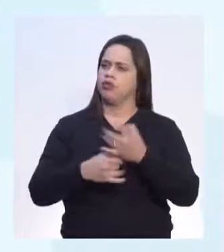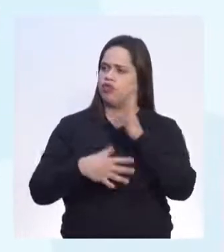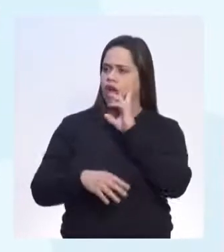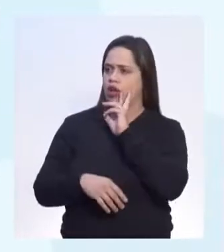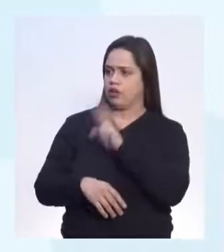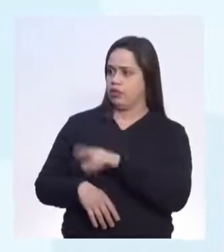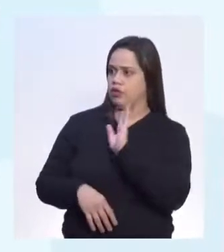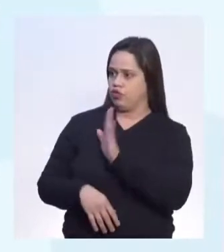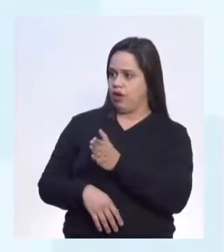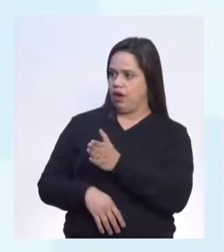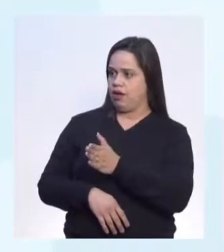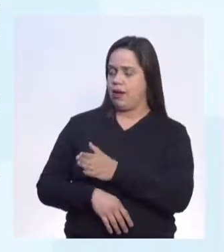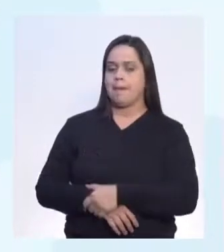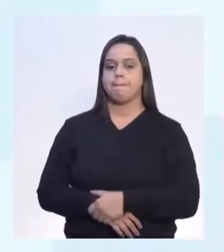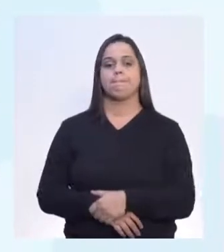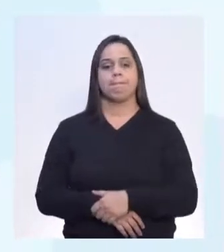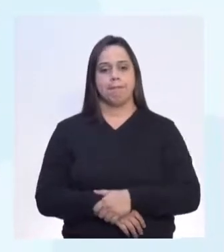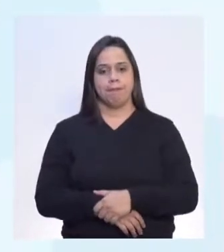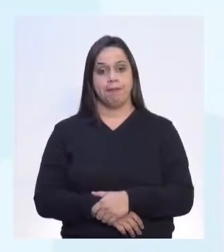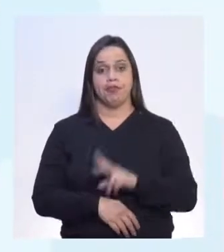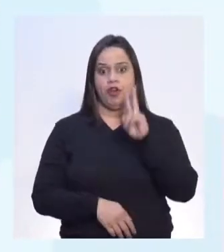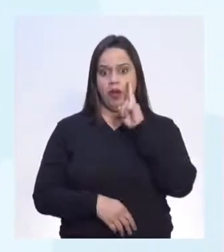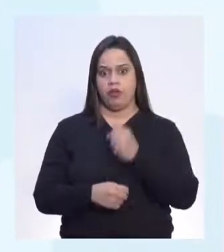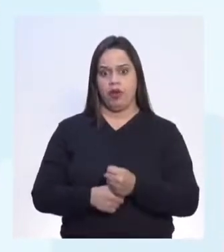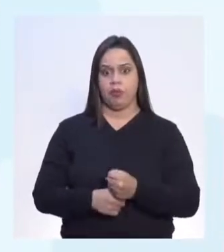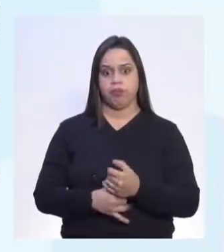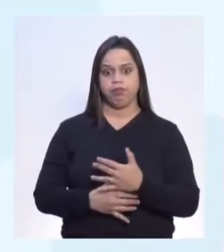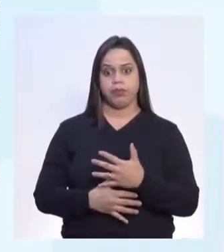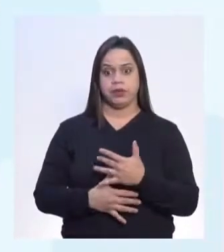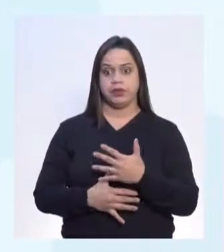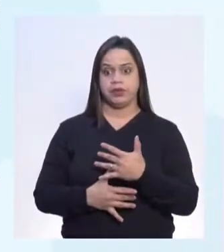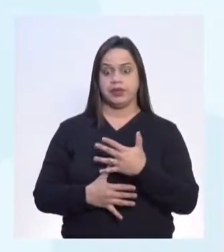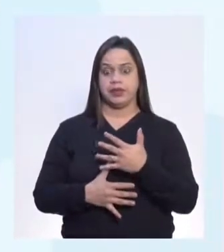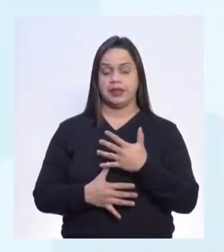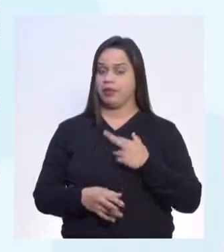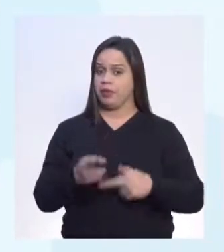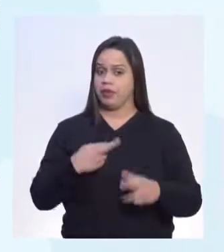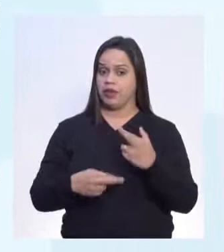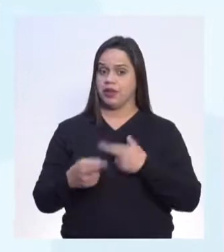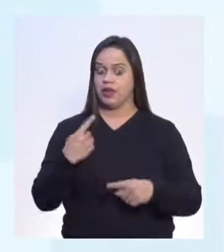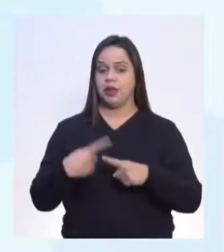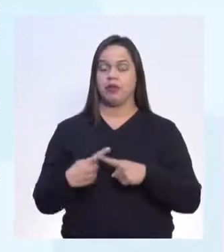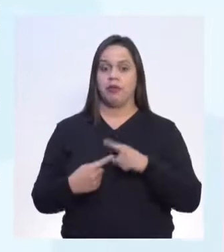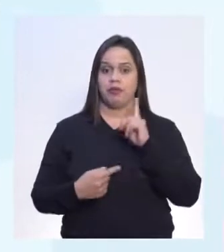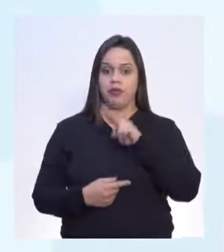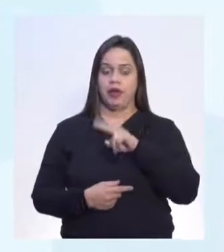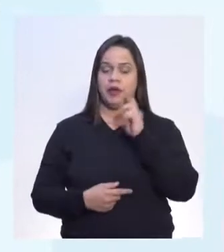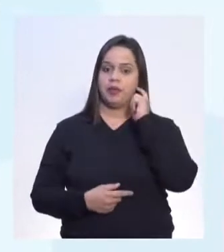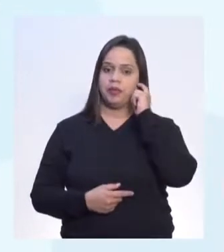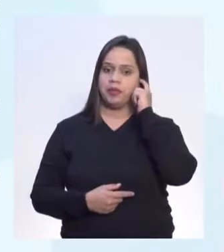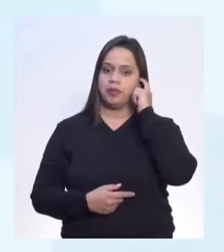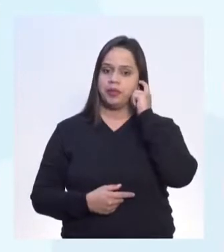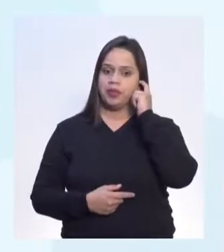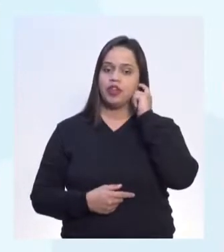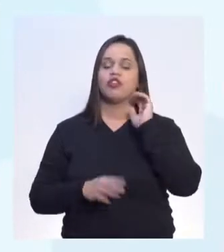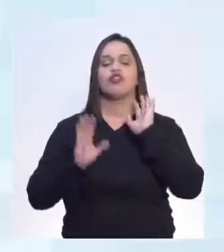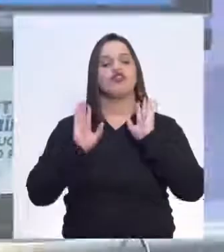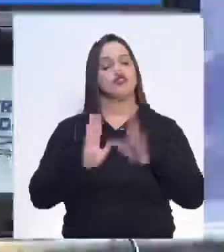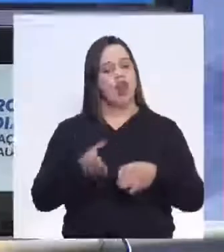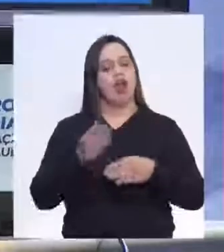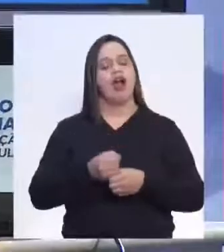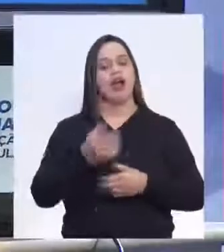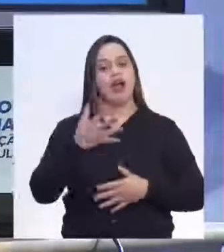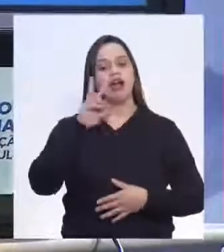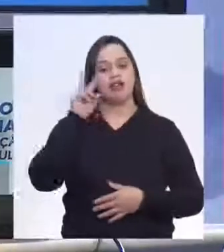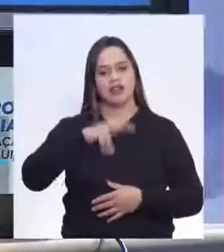Andréia? Bora arrastar esse chat para baixo, que o chat fica lá em cima. Ó, já estão sim, já estão sim.